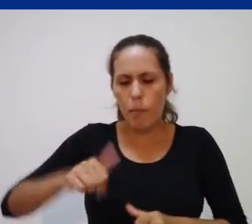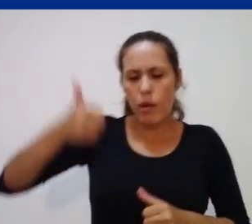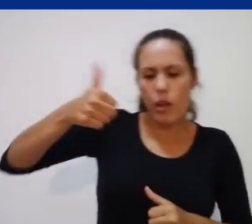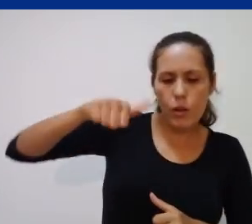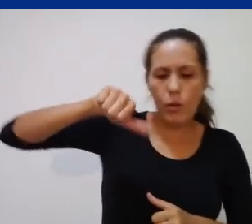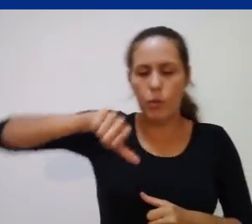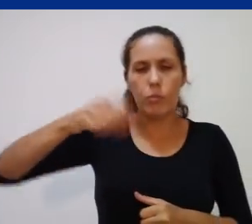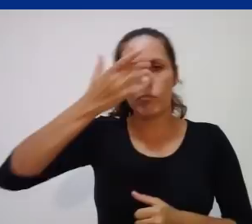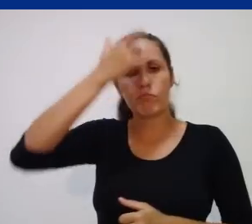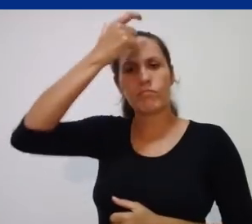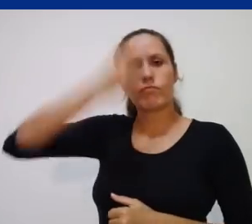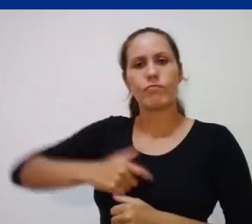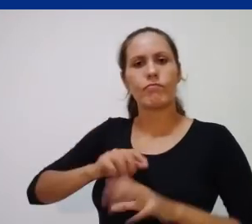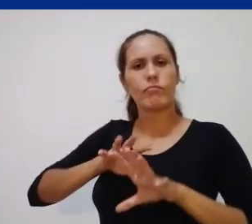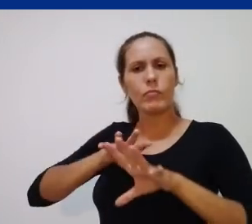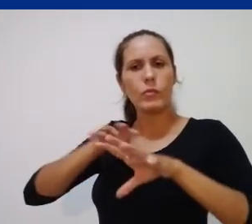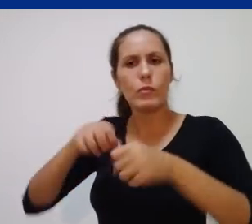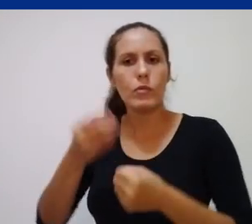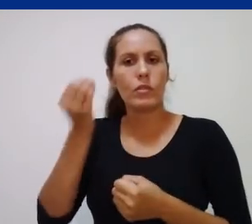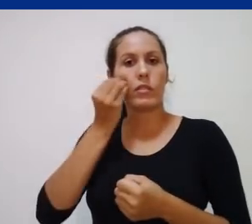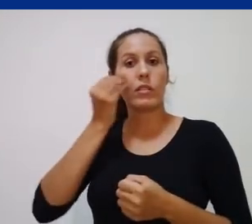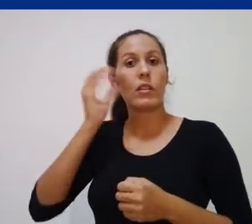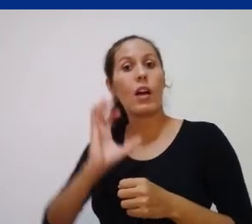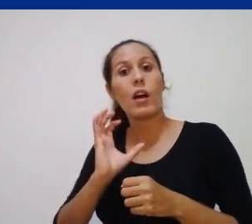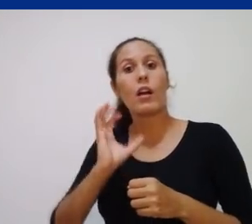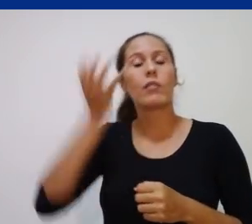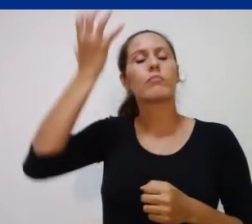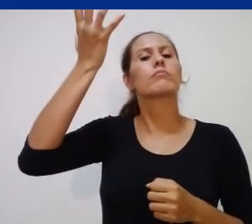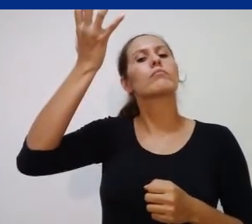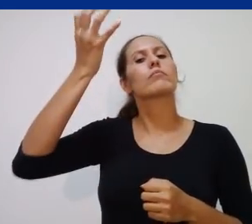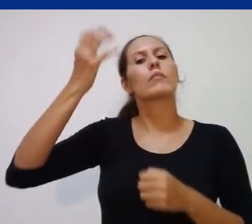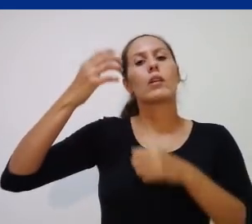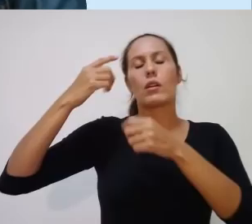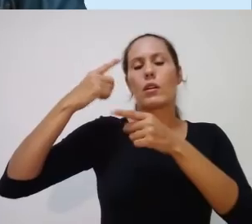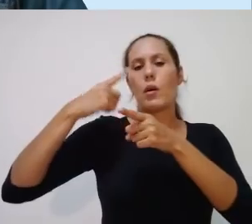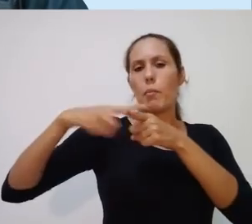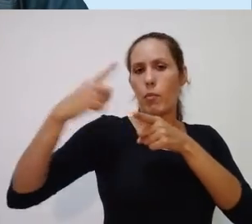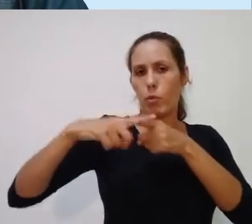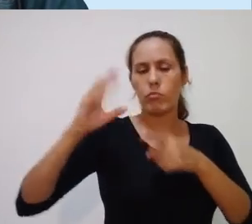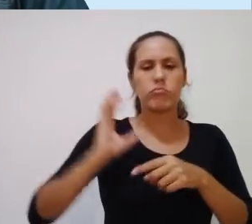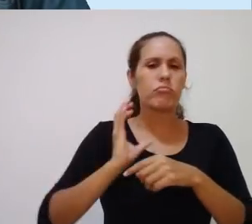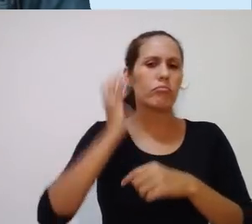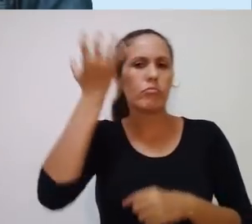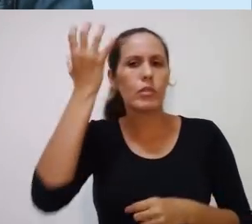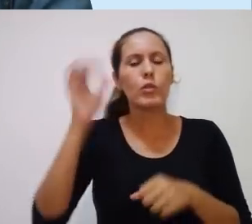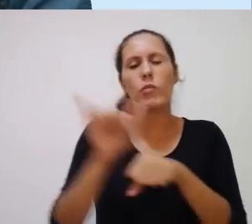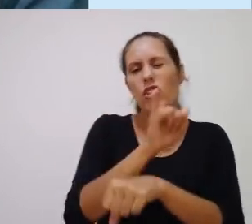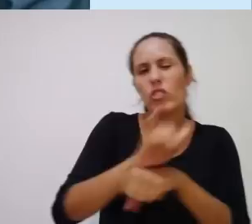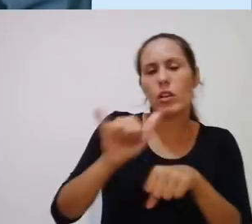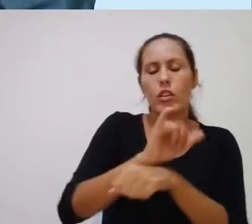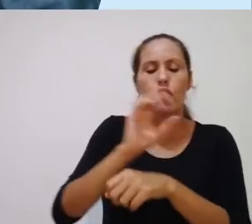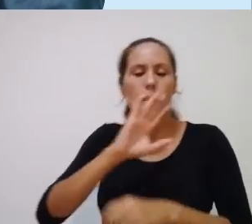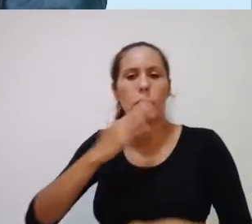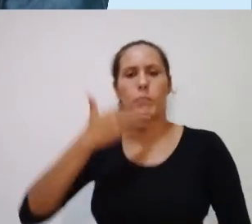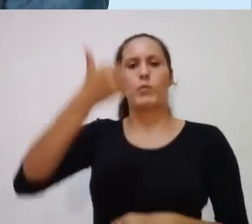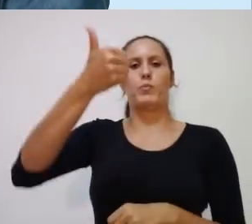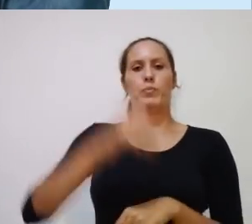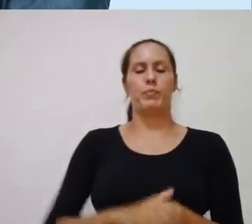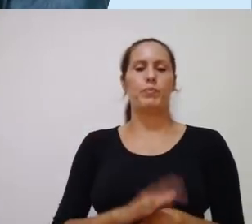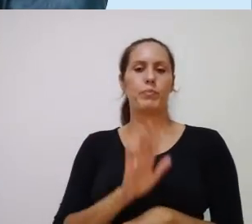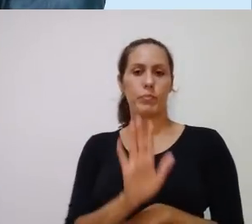busca de solução de problemas e estratégias para a resolução destes. Então essa pesquisação é aquela que vai